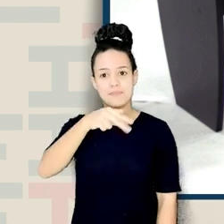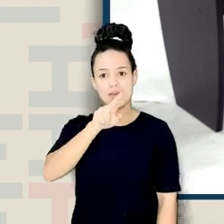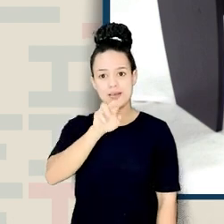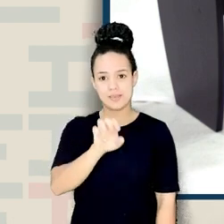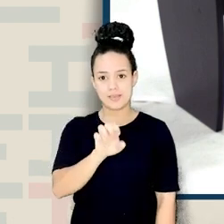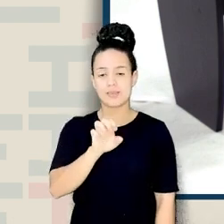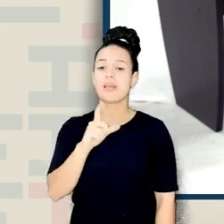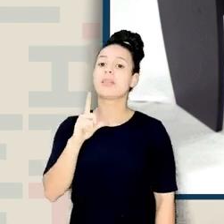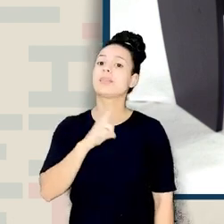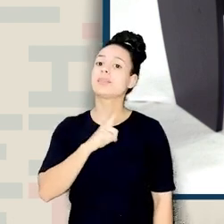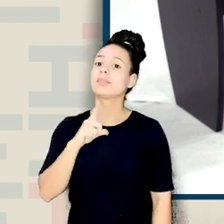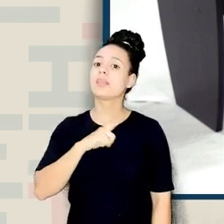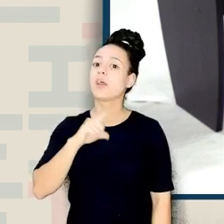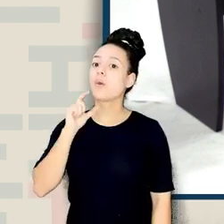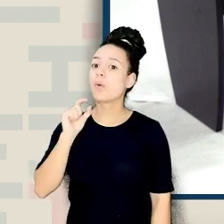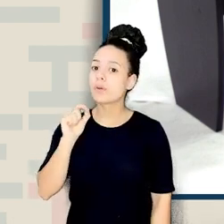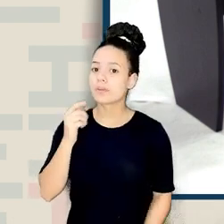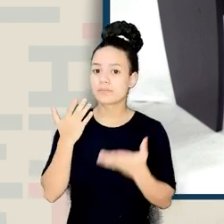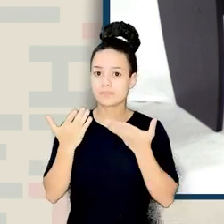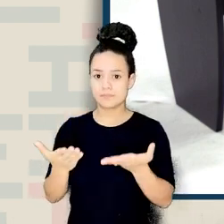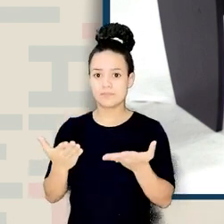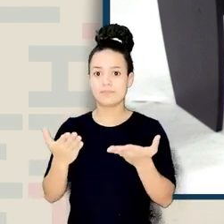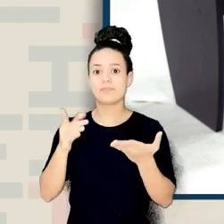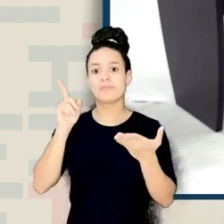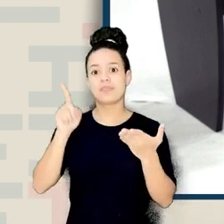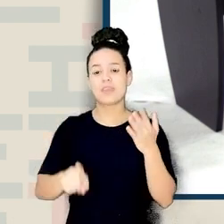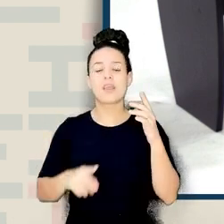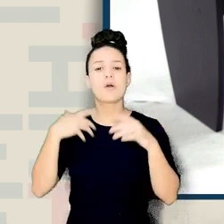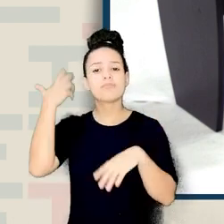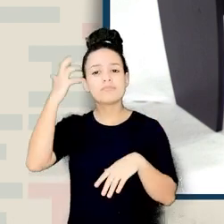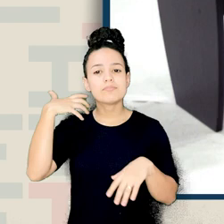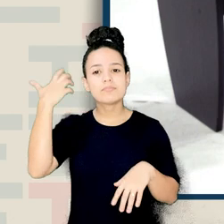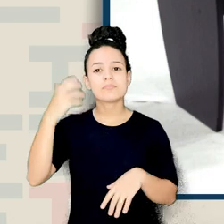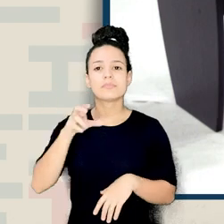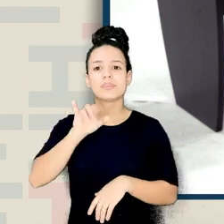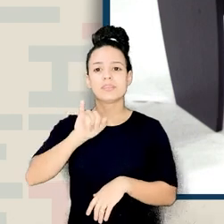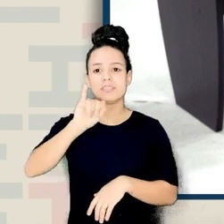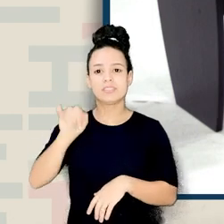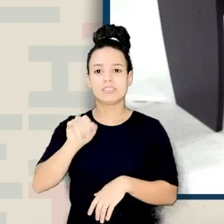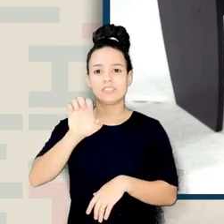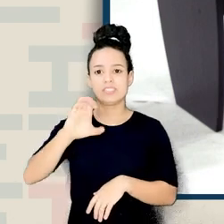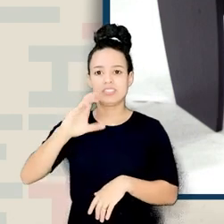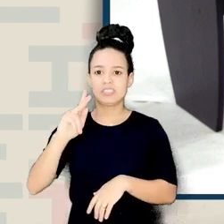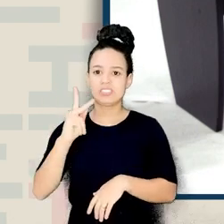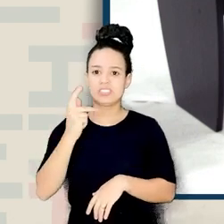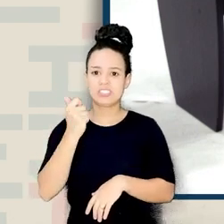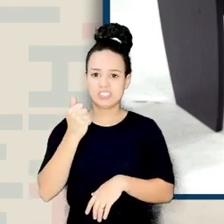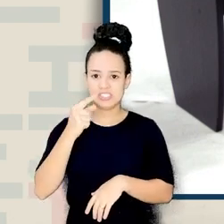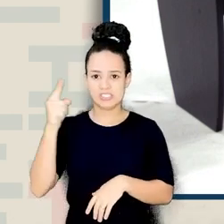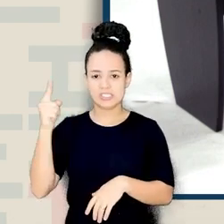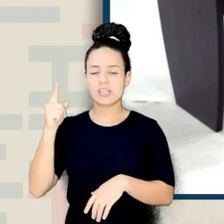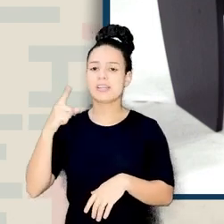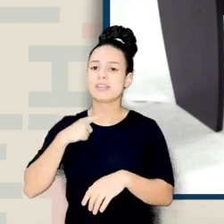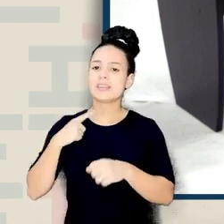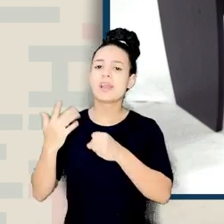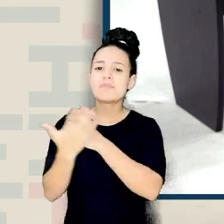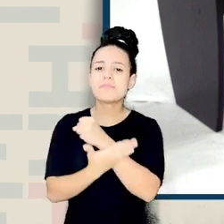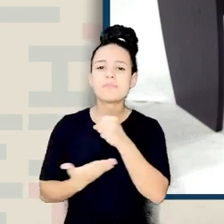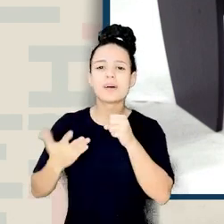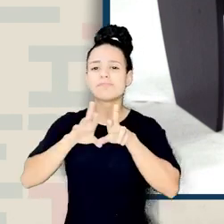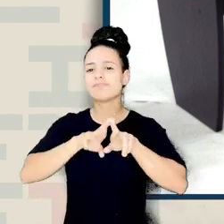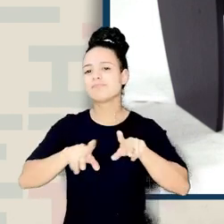o nosso querido toque Ijexá, que é inspiração para diversos repertórios da